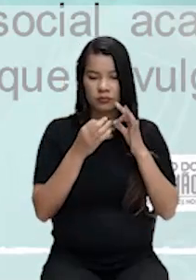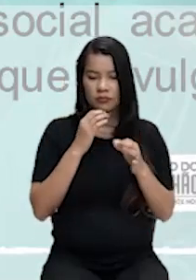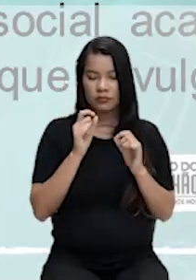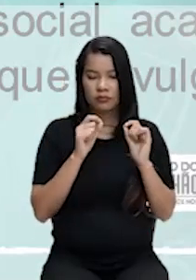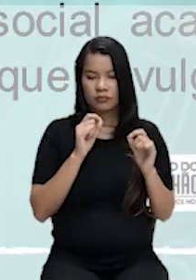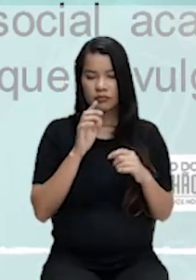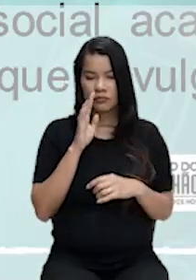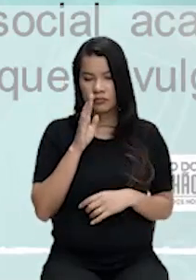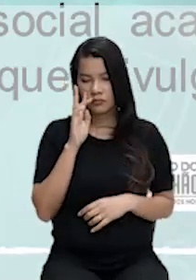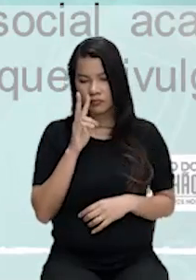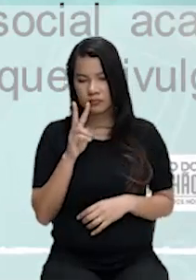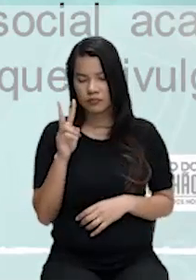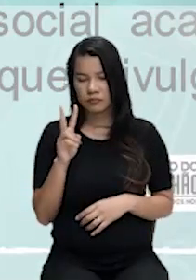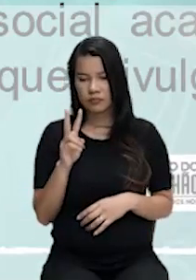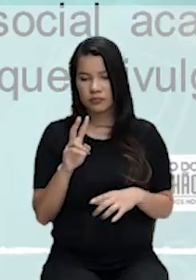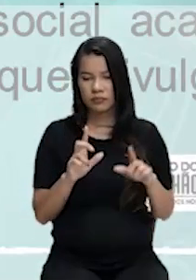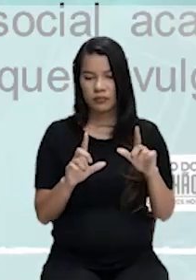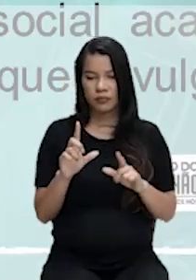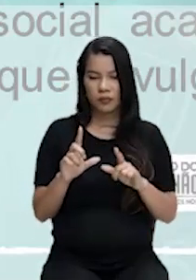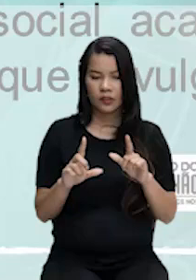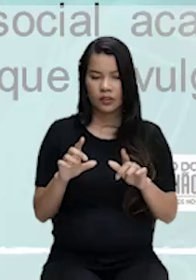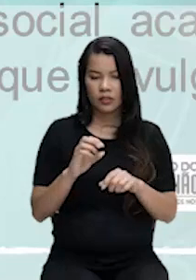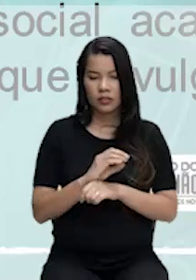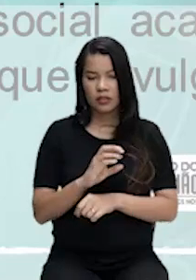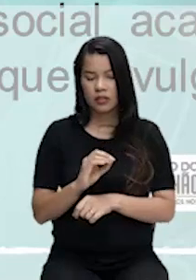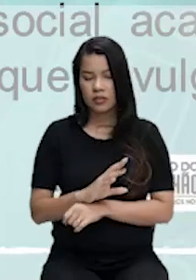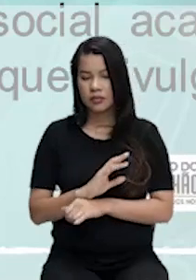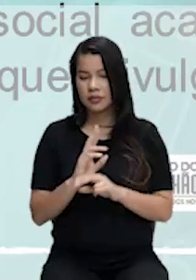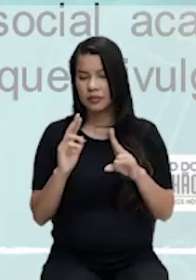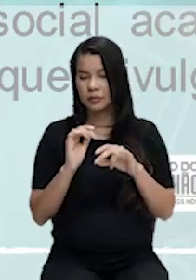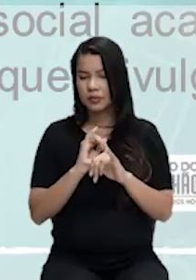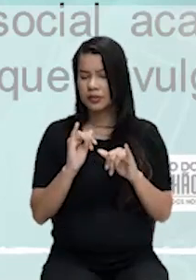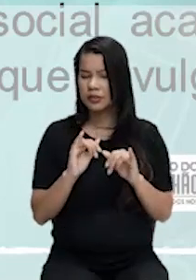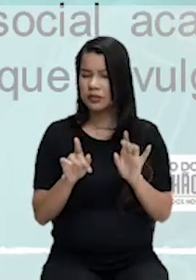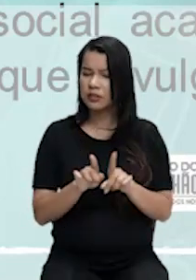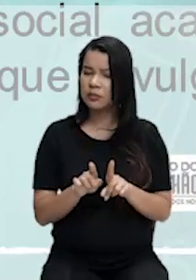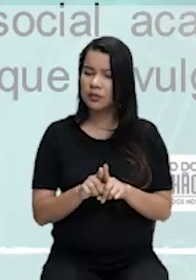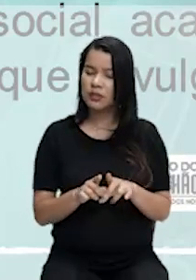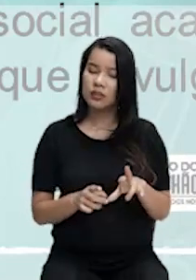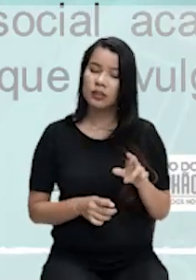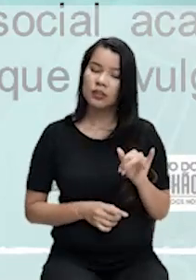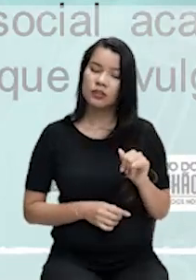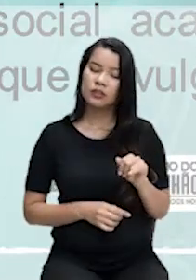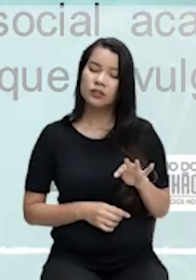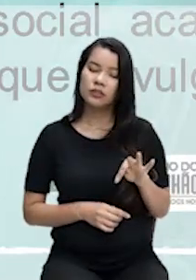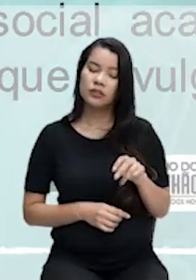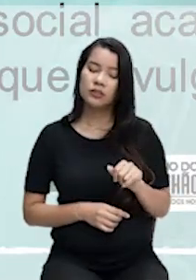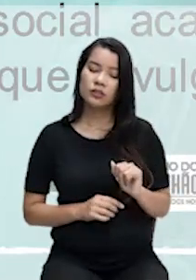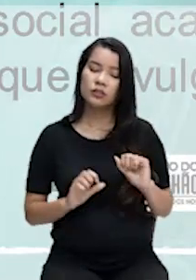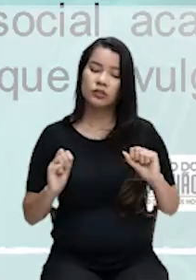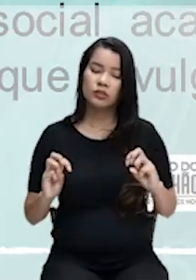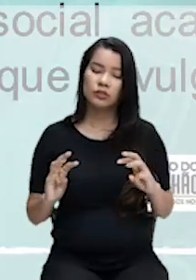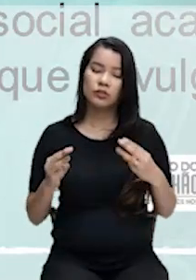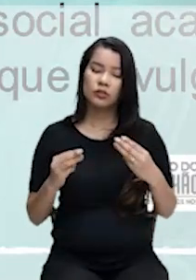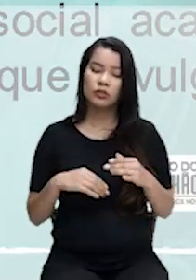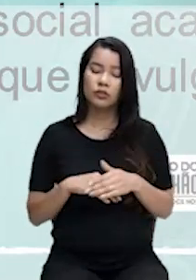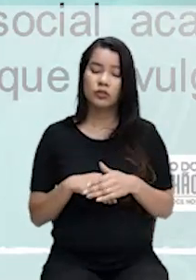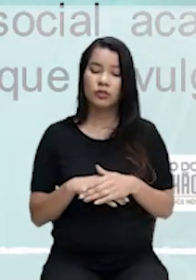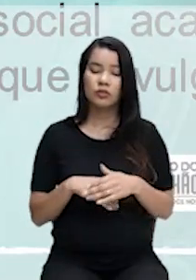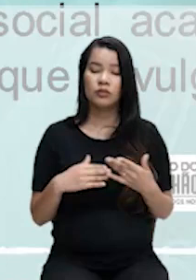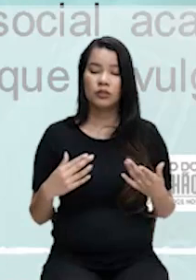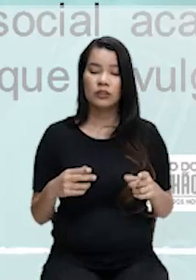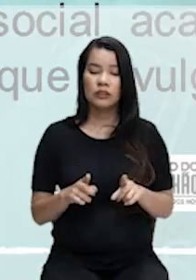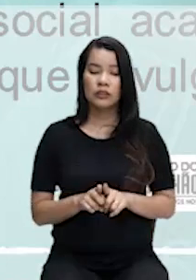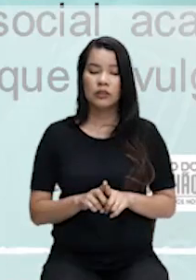sendo assistido na TV, postando comentários sobre os noticiários, reality show, jogo de futebol e outros programas. E brigando